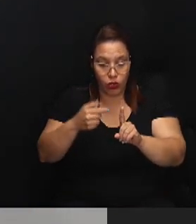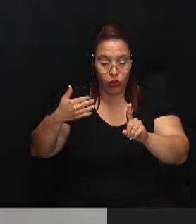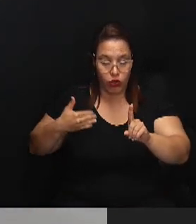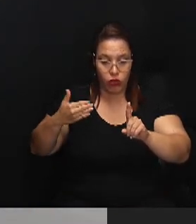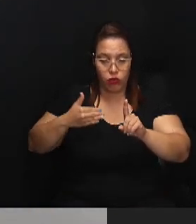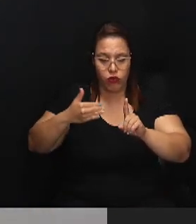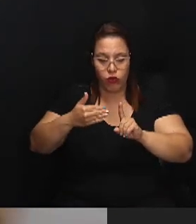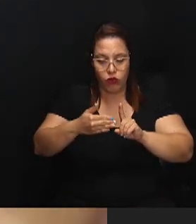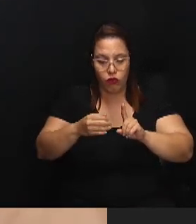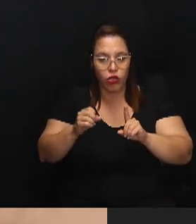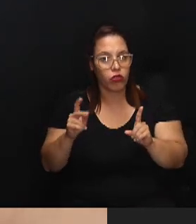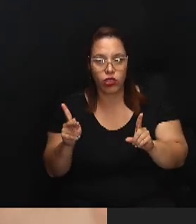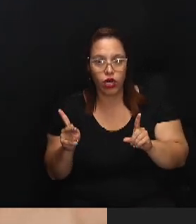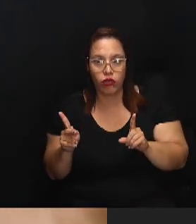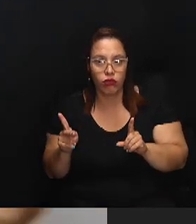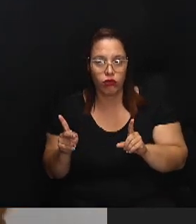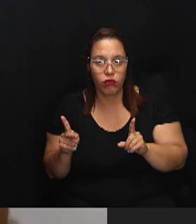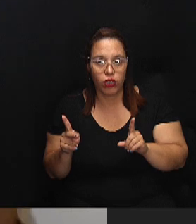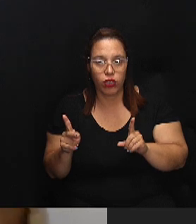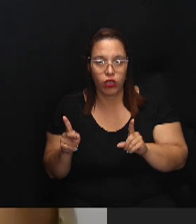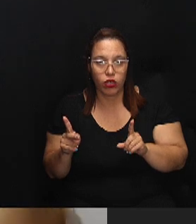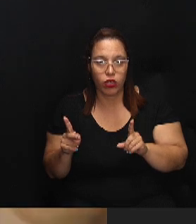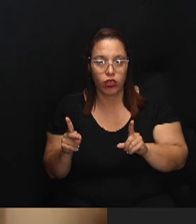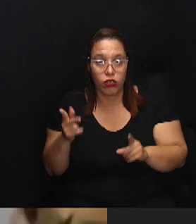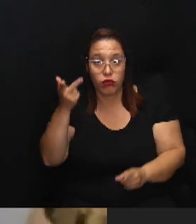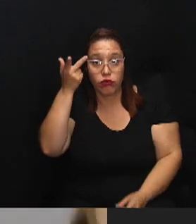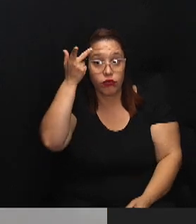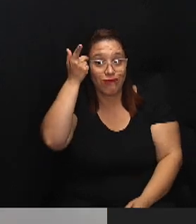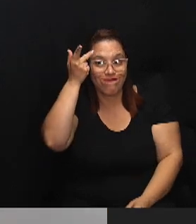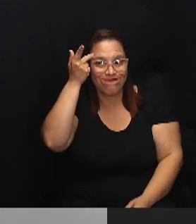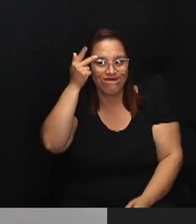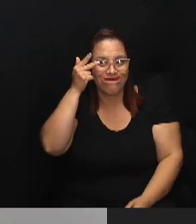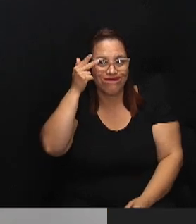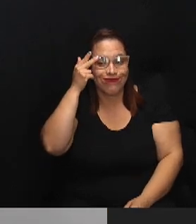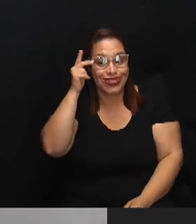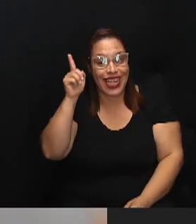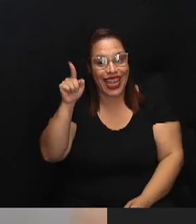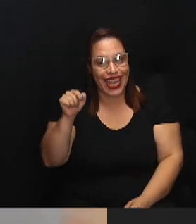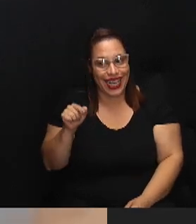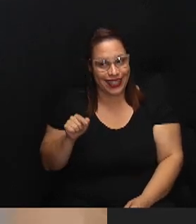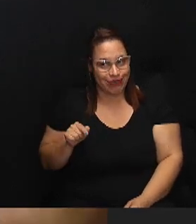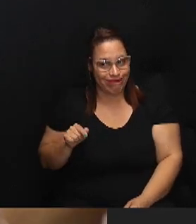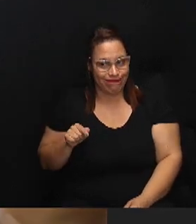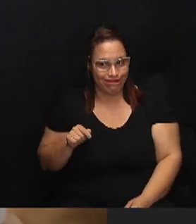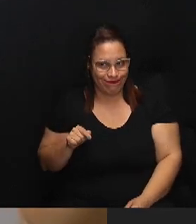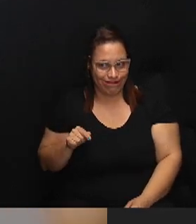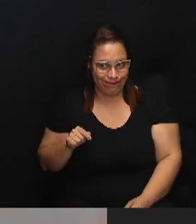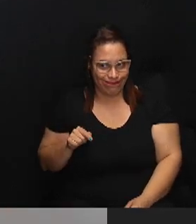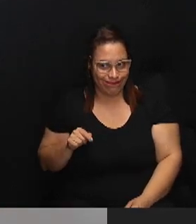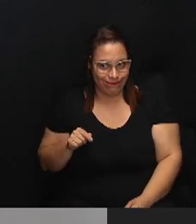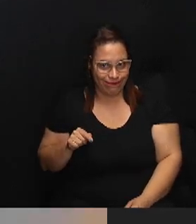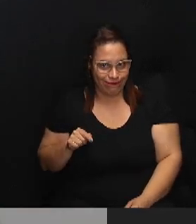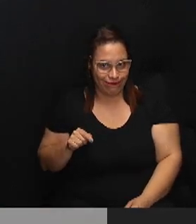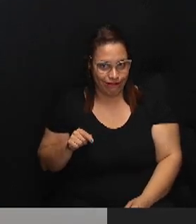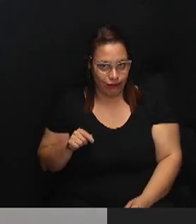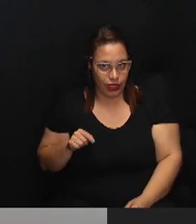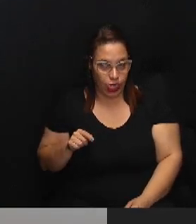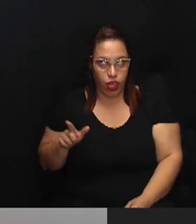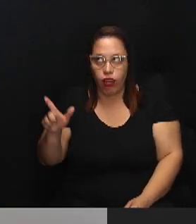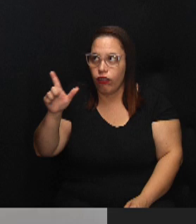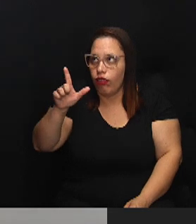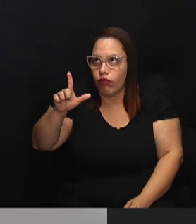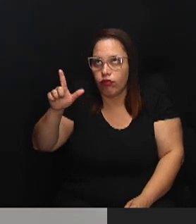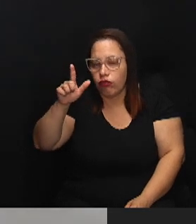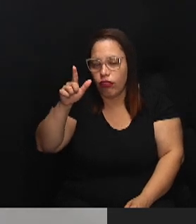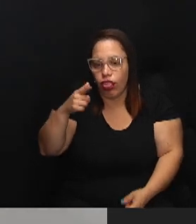direitinho, né? E normalmente é assim. E aí, óbvio, ninguém faz